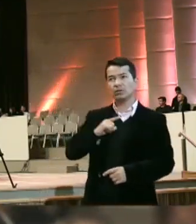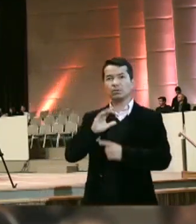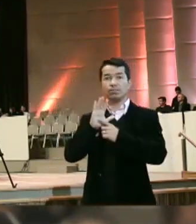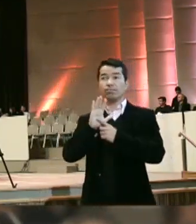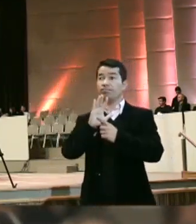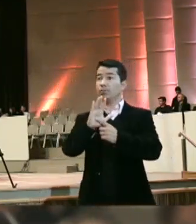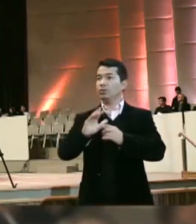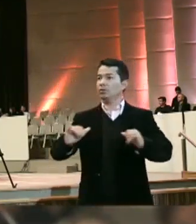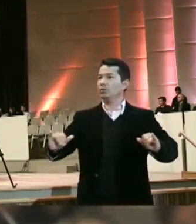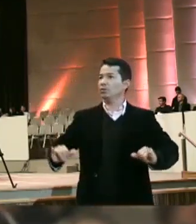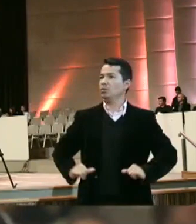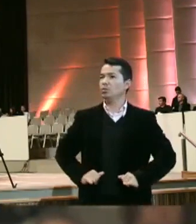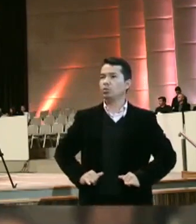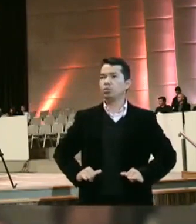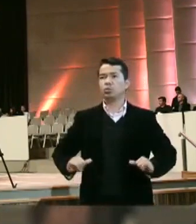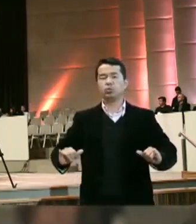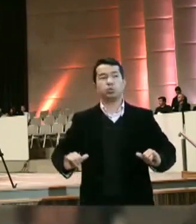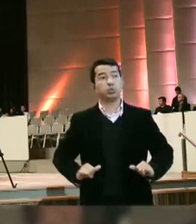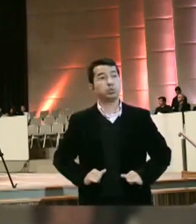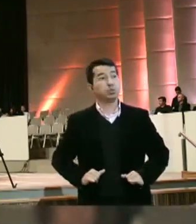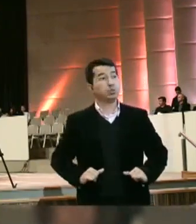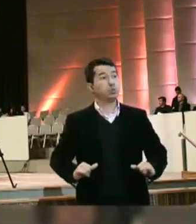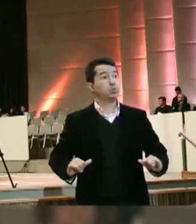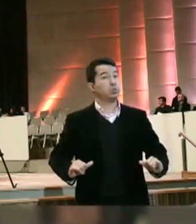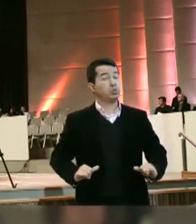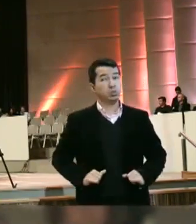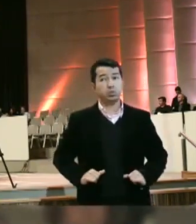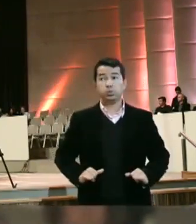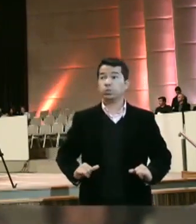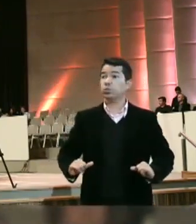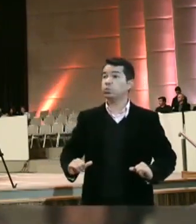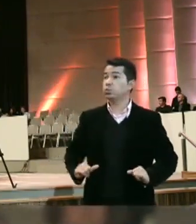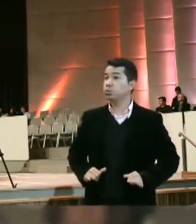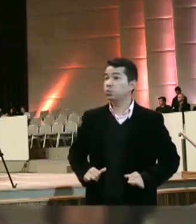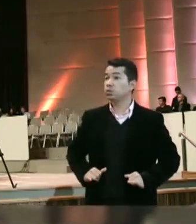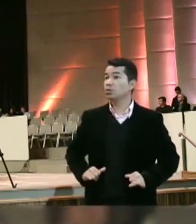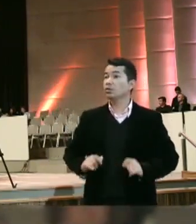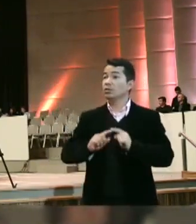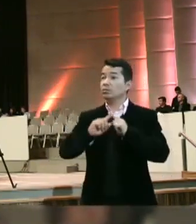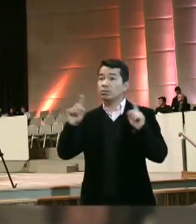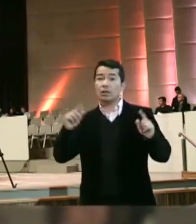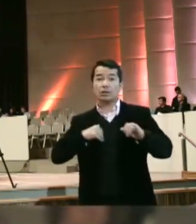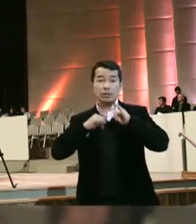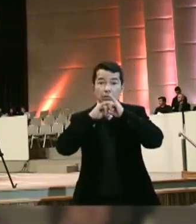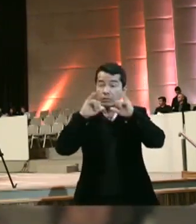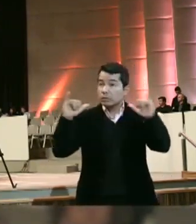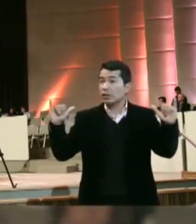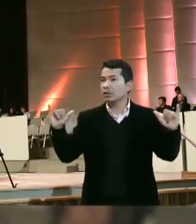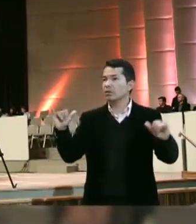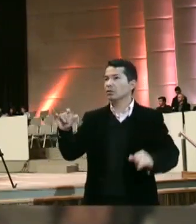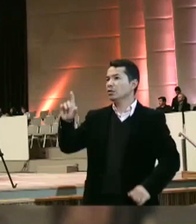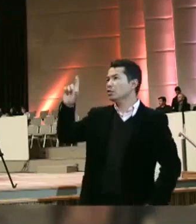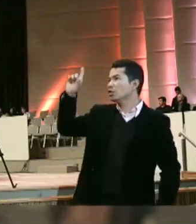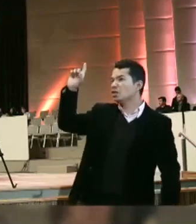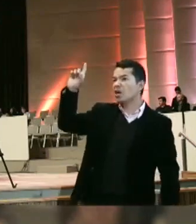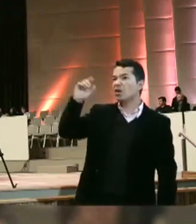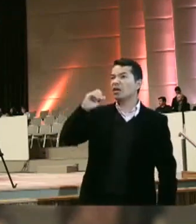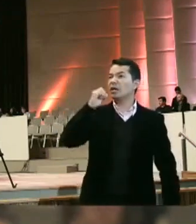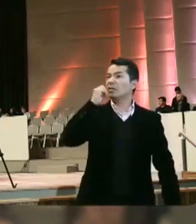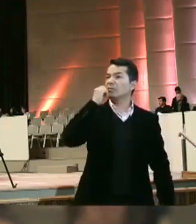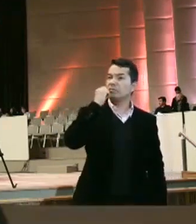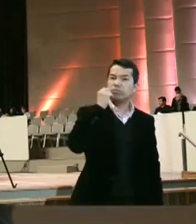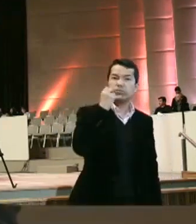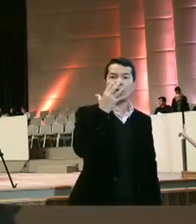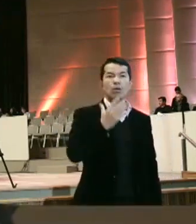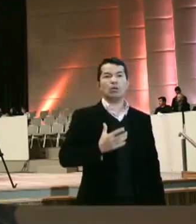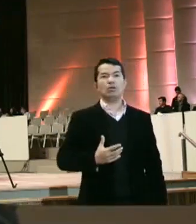sofrimento com que a gente não sabe lidar. E aí Deus prepara tudo. Eu fico pensando como Deus é bom. Não tem